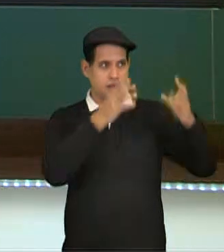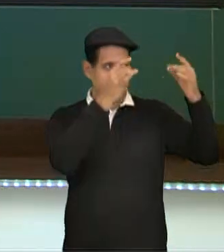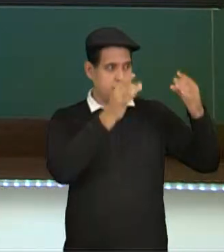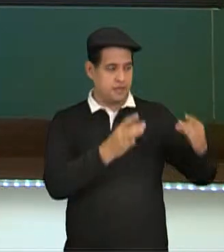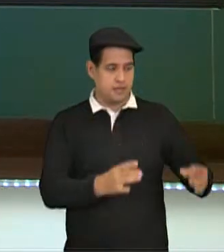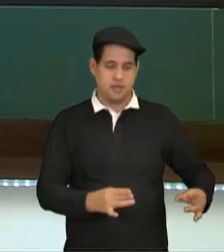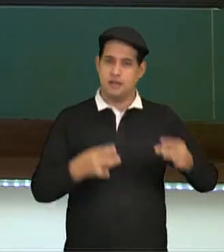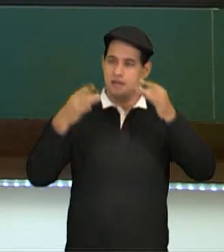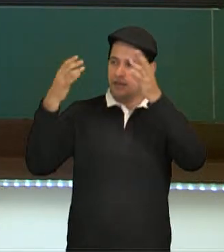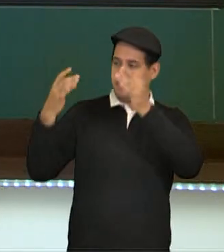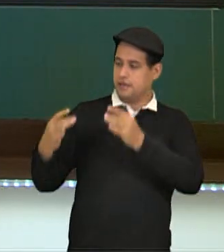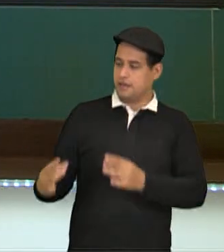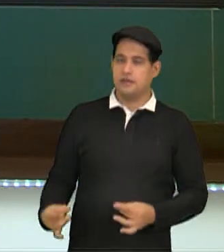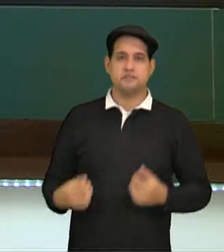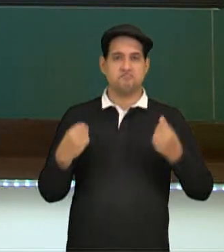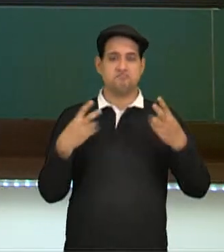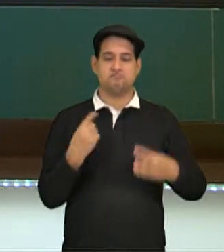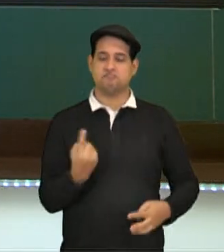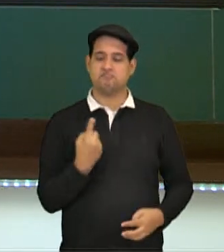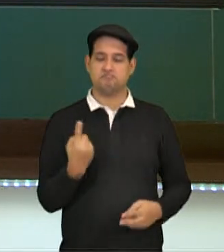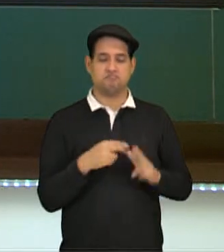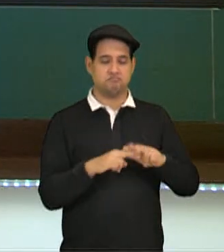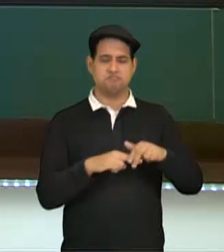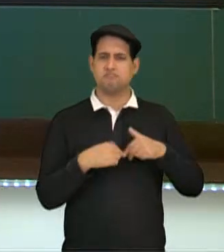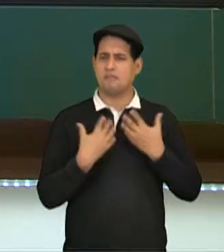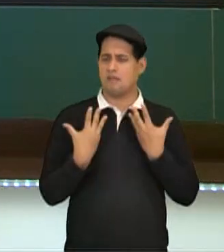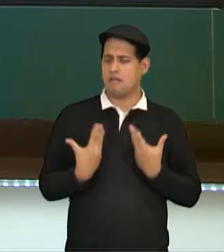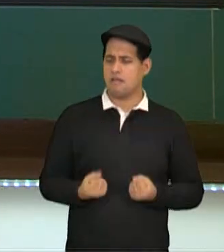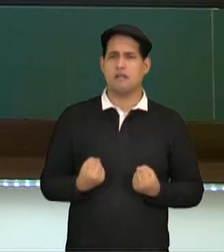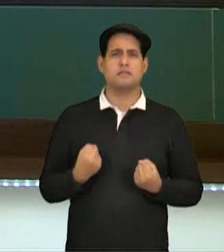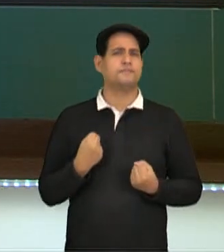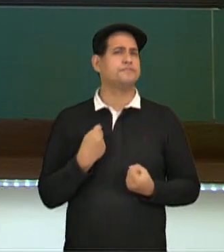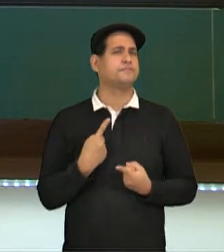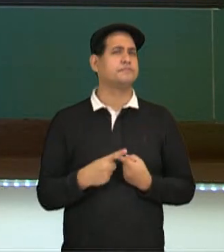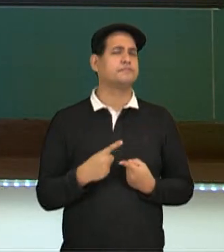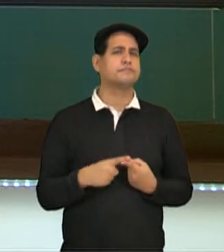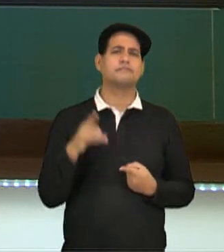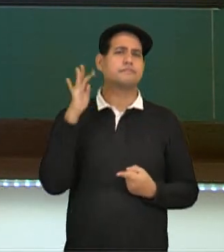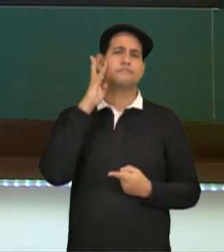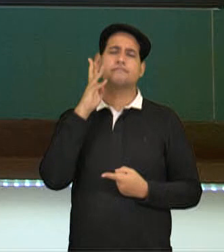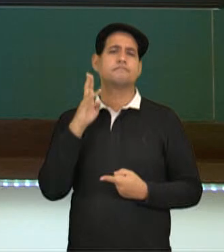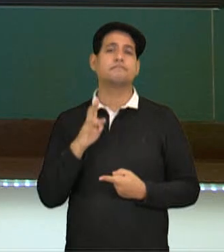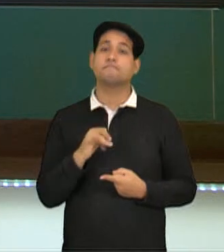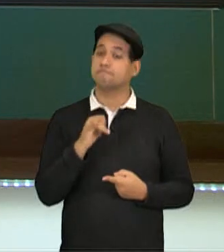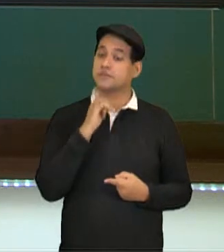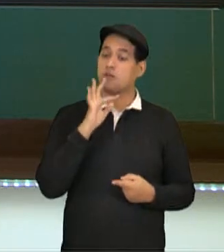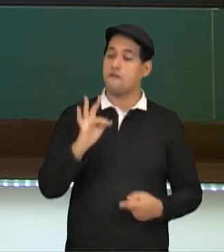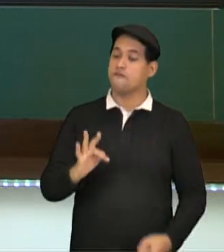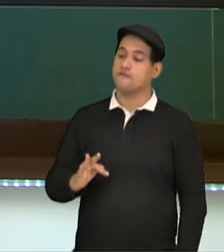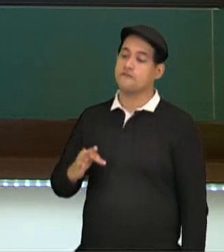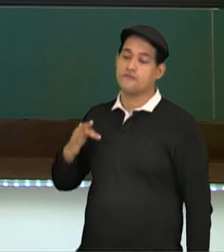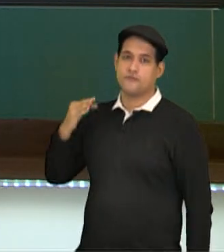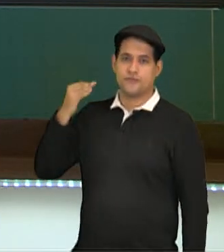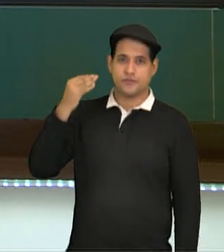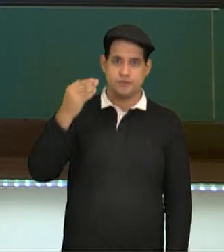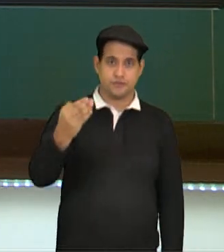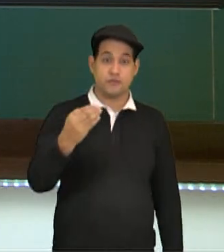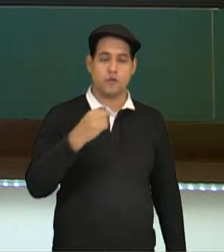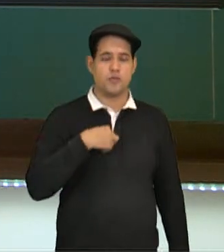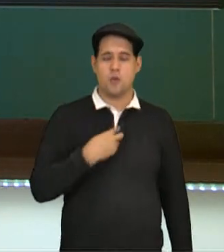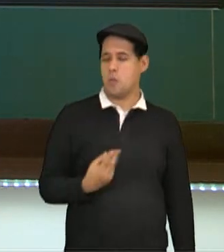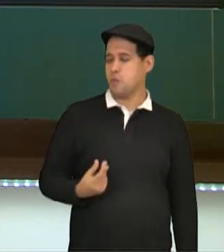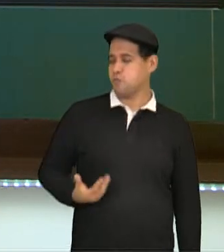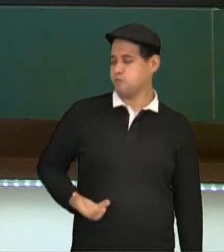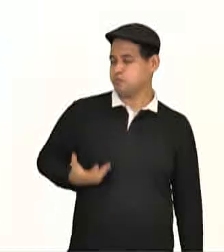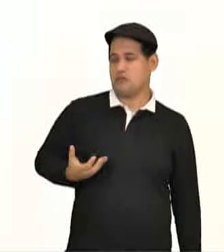fragmento, né, que ele diz lá, a única razão de eu ter aceitado isso é porque imagino que, mais para frente, quando eu for rico